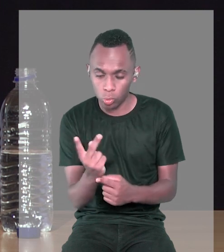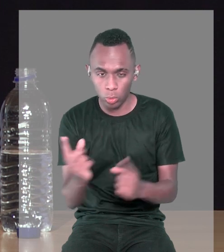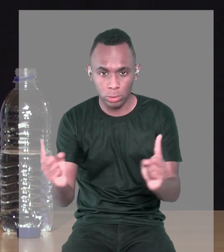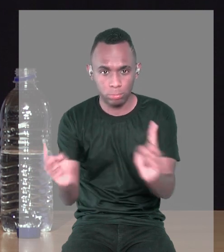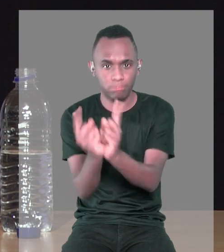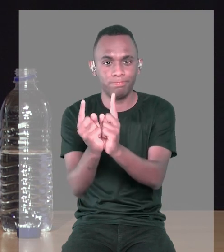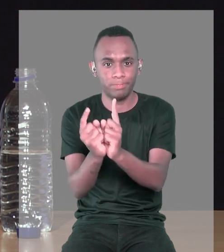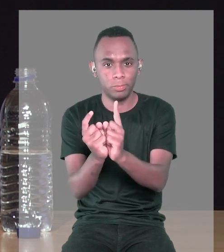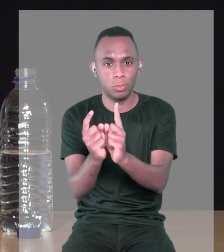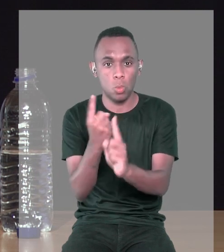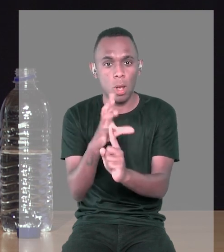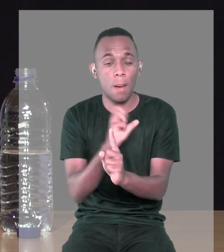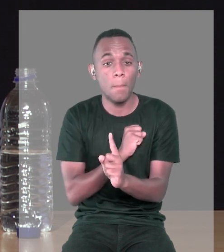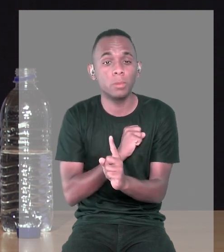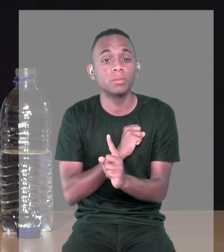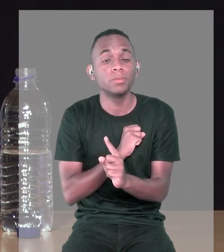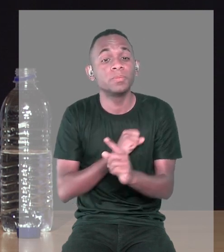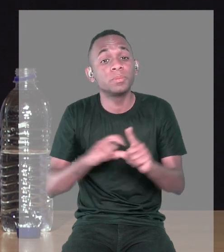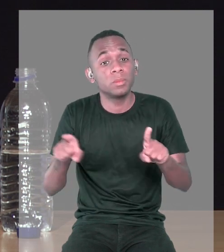amor. Esse amor,